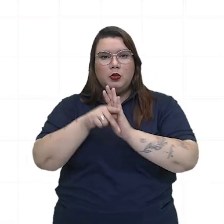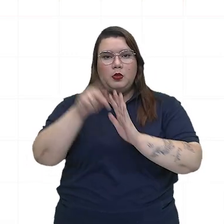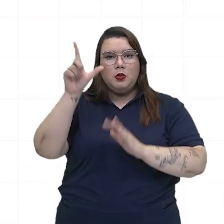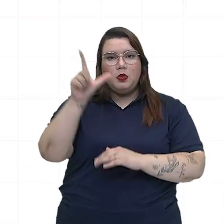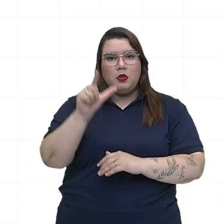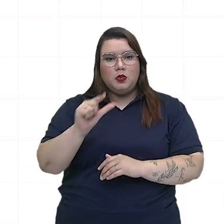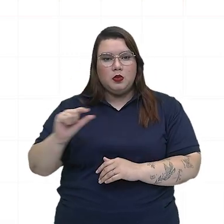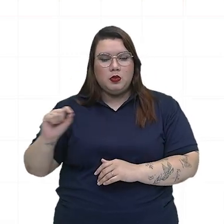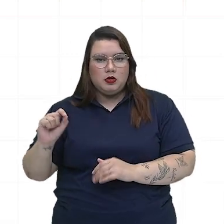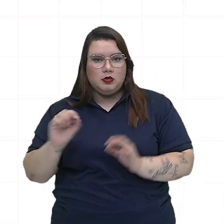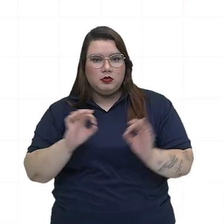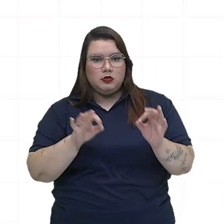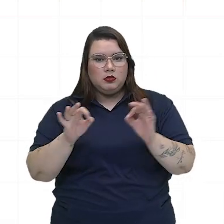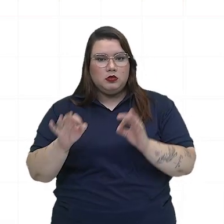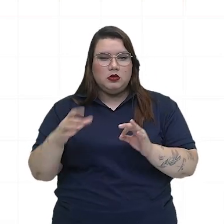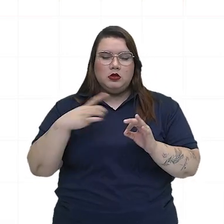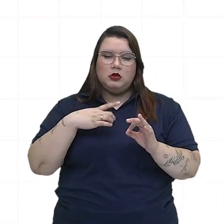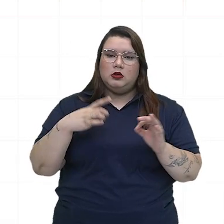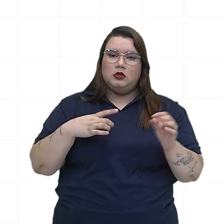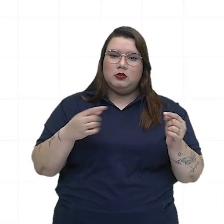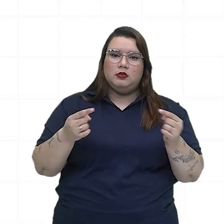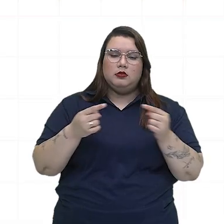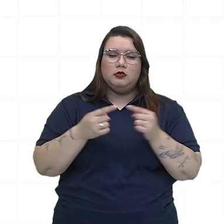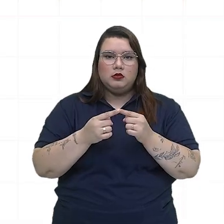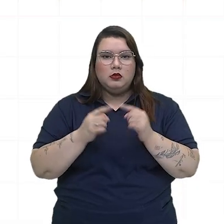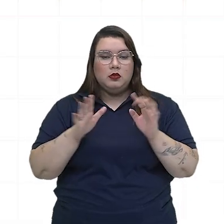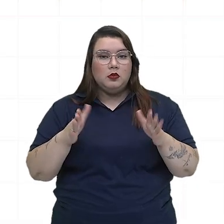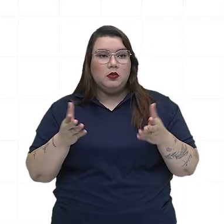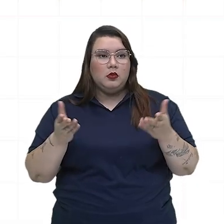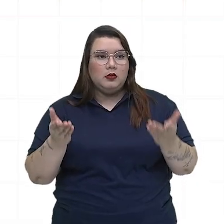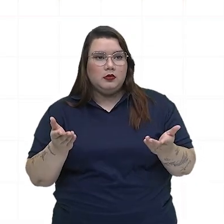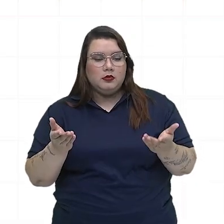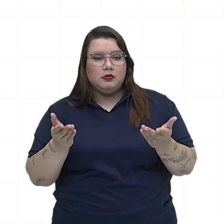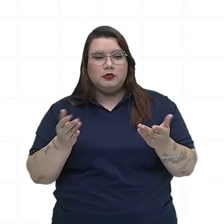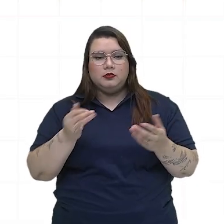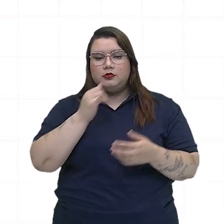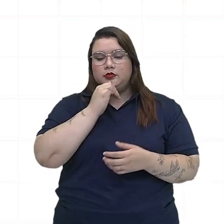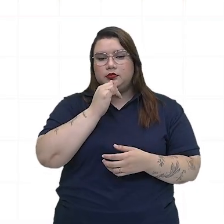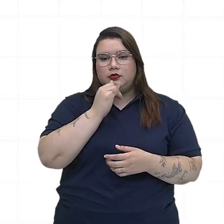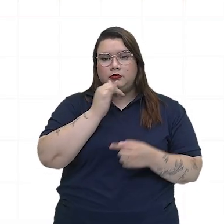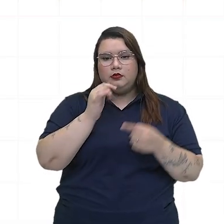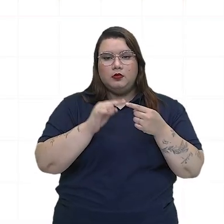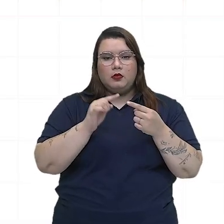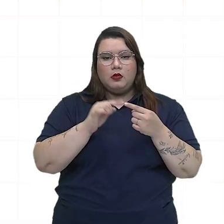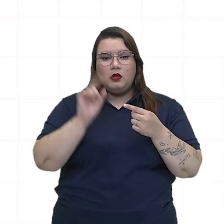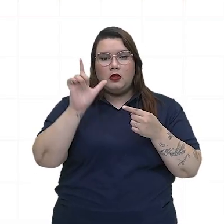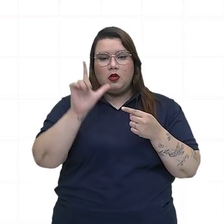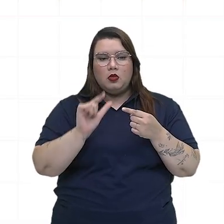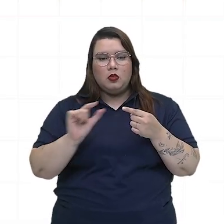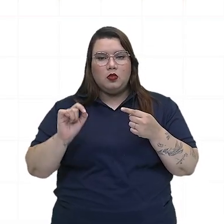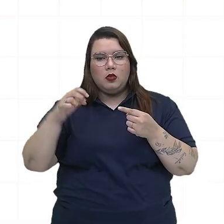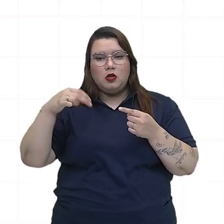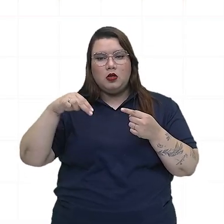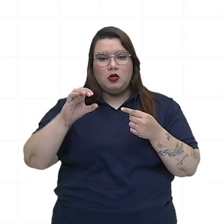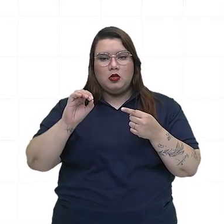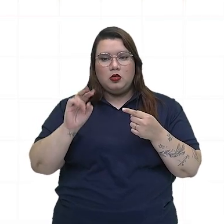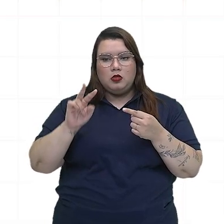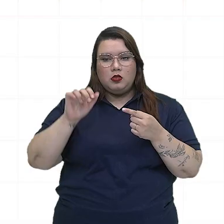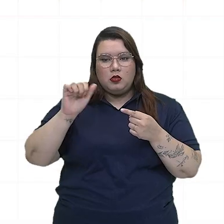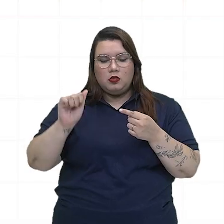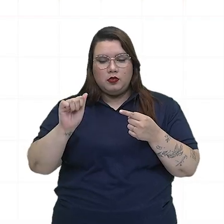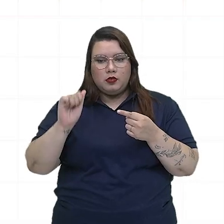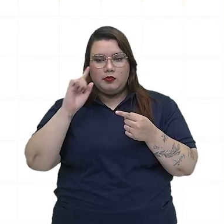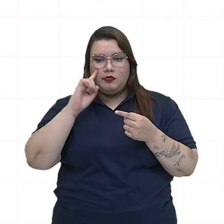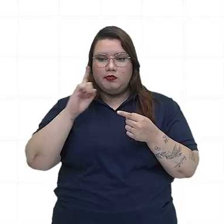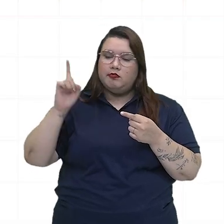E aí nós vamos ter, entre essas fases, nós vamos ter a Lua nova, né?